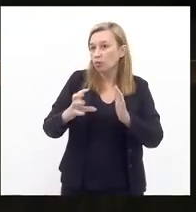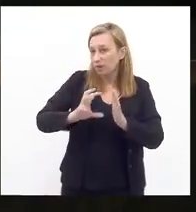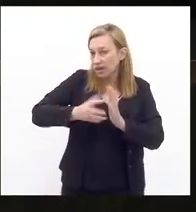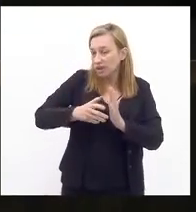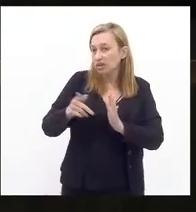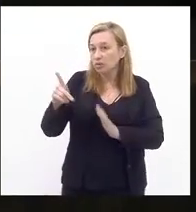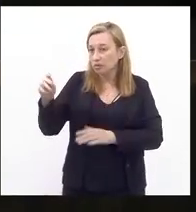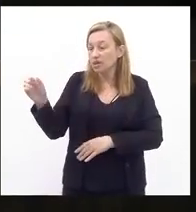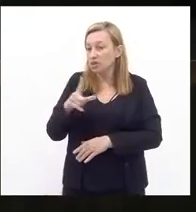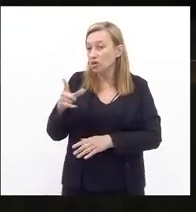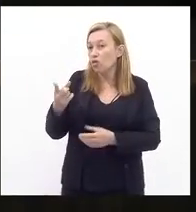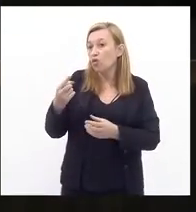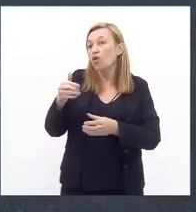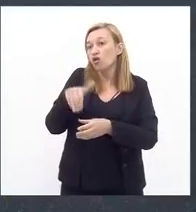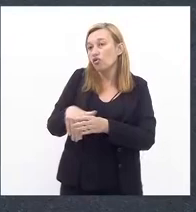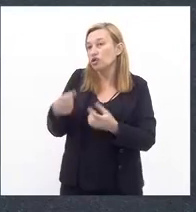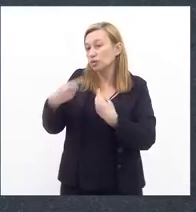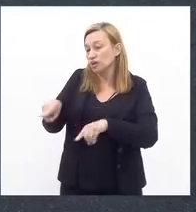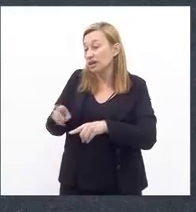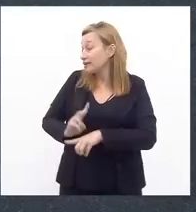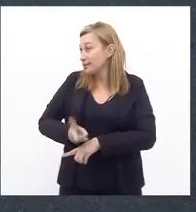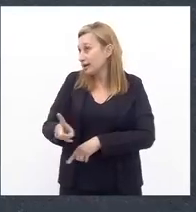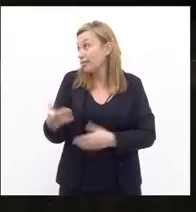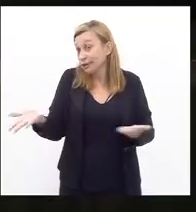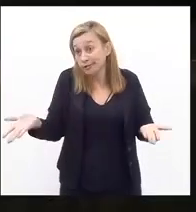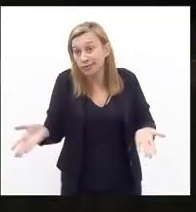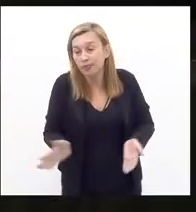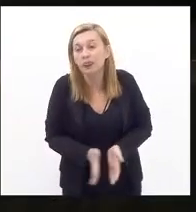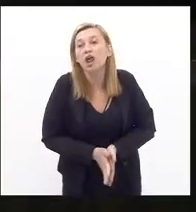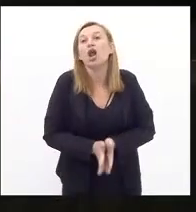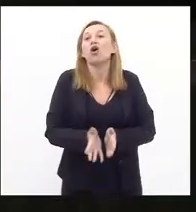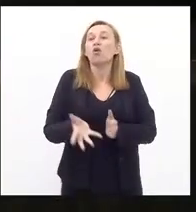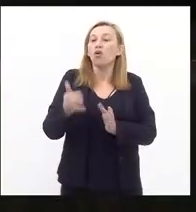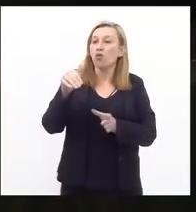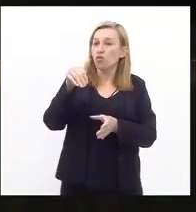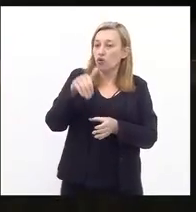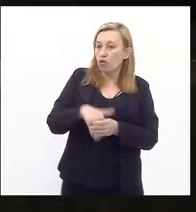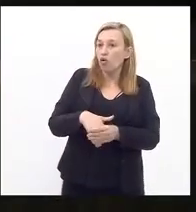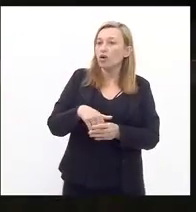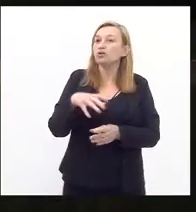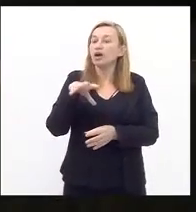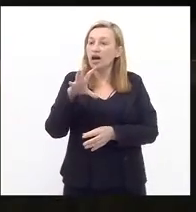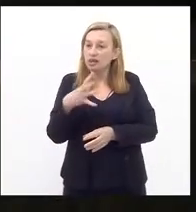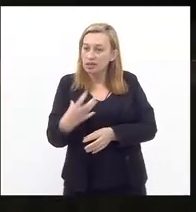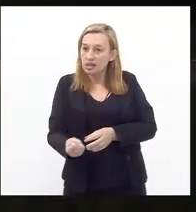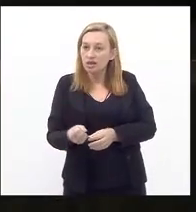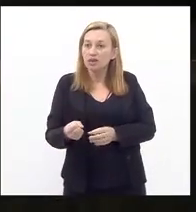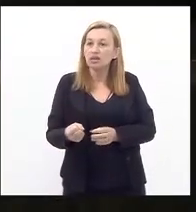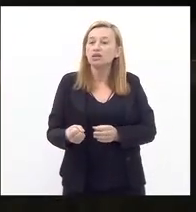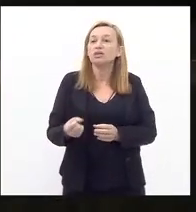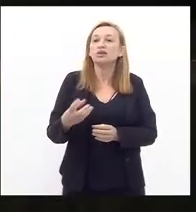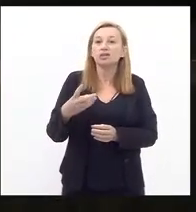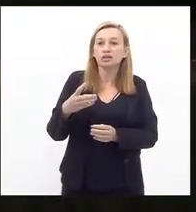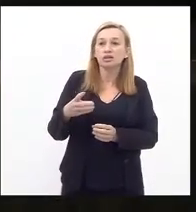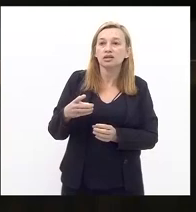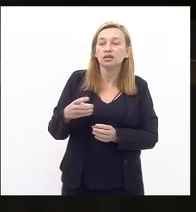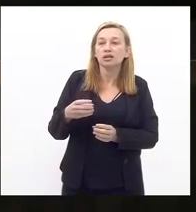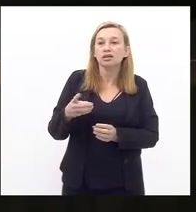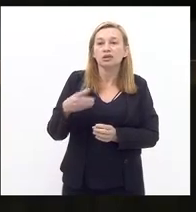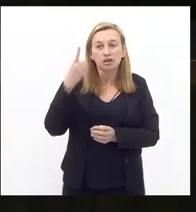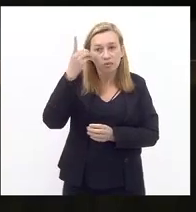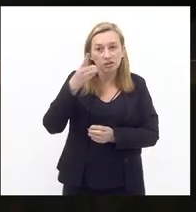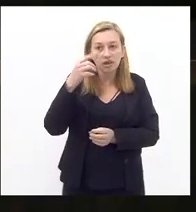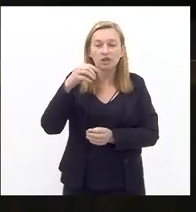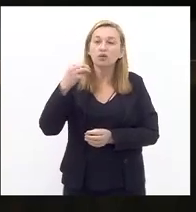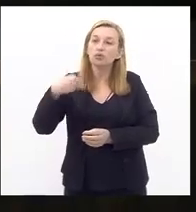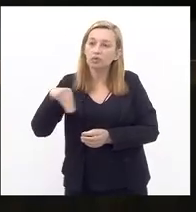volta ao contrário que a gente não vota favorável de estranho é o voto favorável da bancada do PSOL deputado Carlos minc Deputado